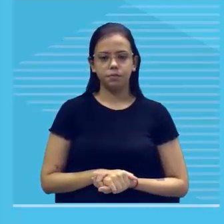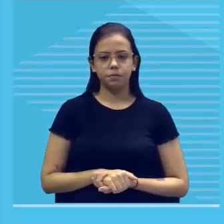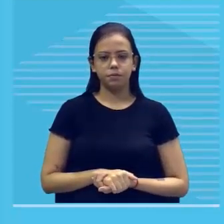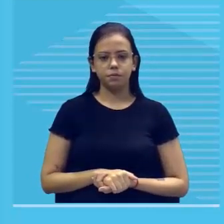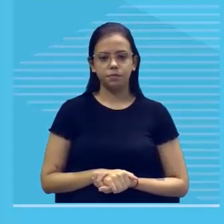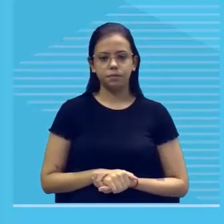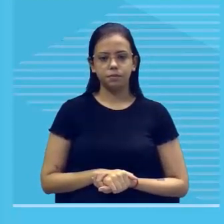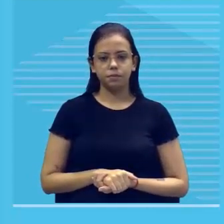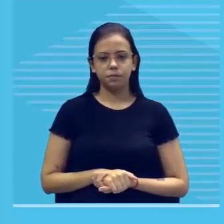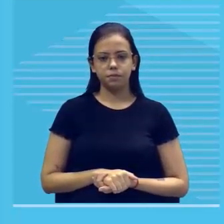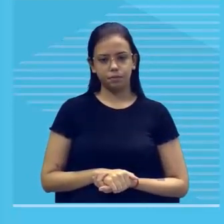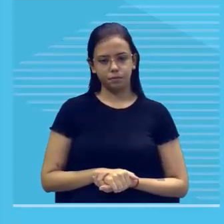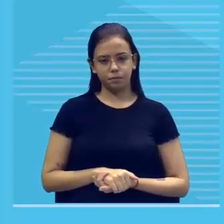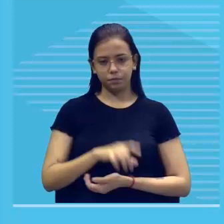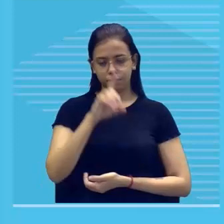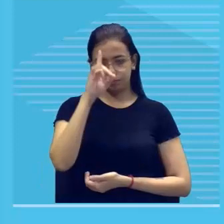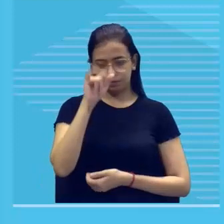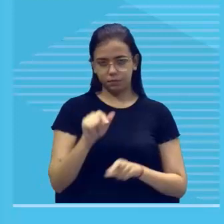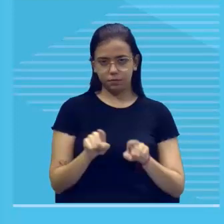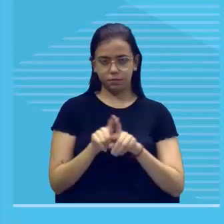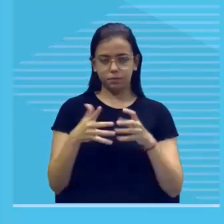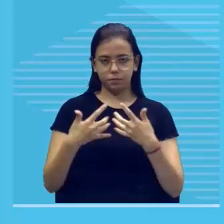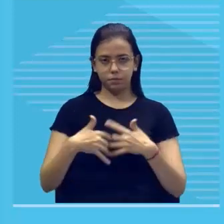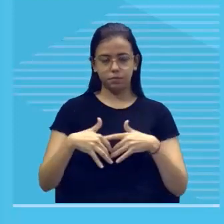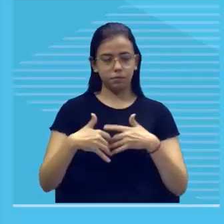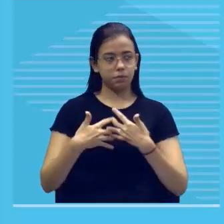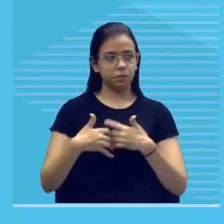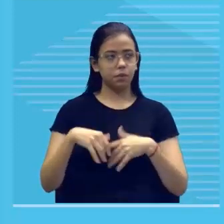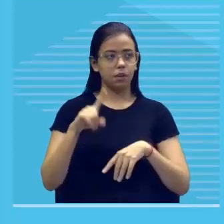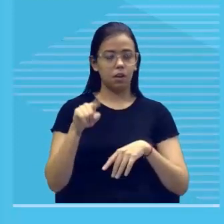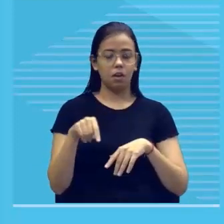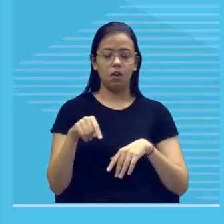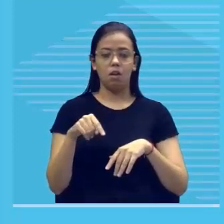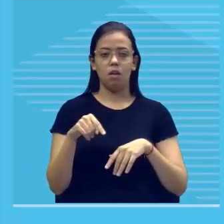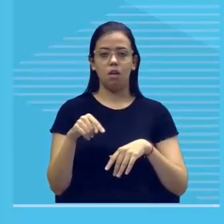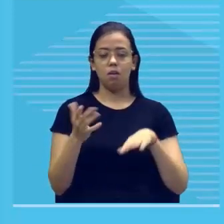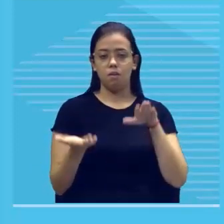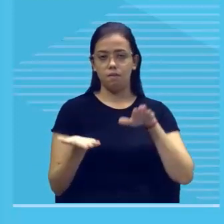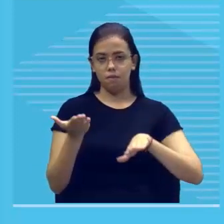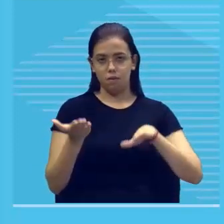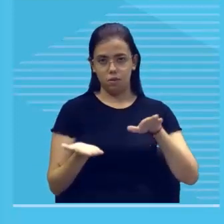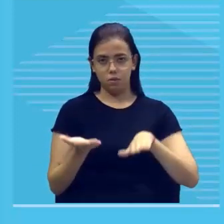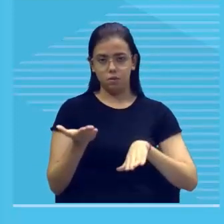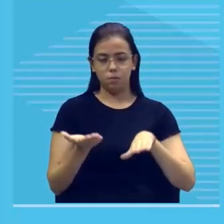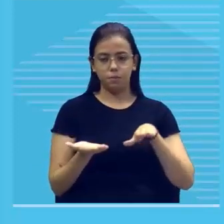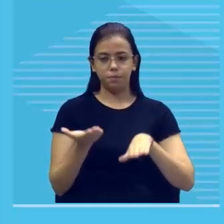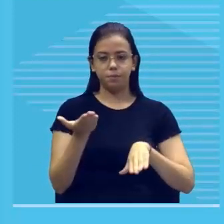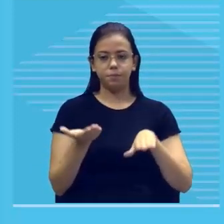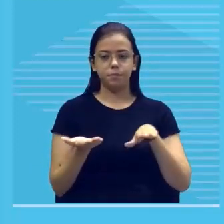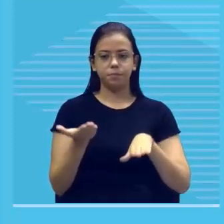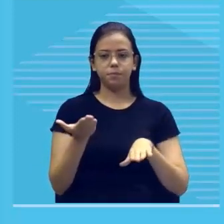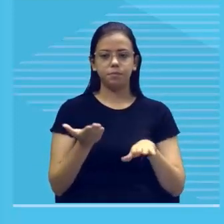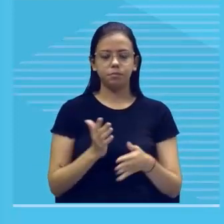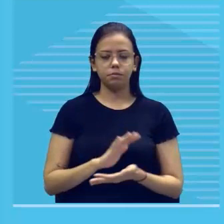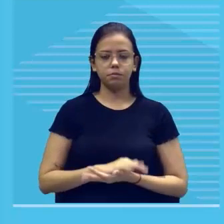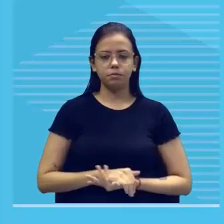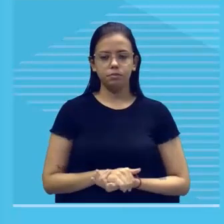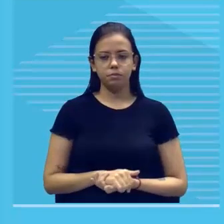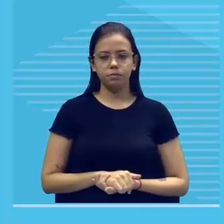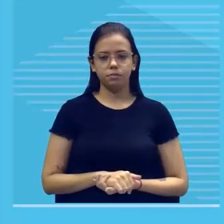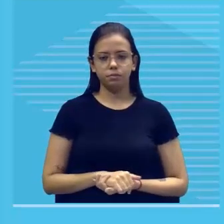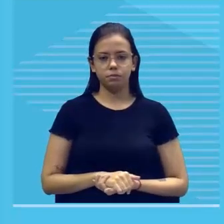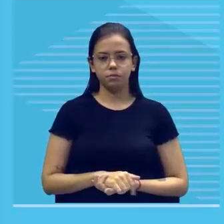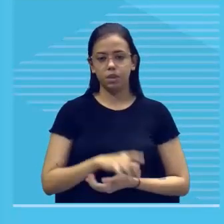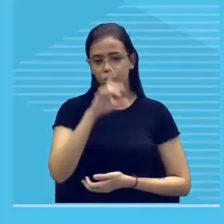dias e máquinas em verso né Vamos só colocar aqui de novo dias e